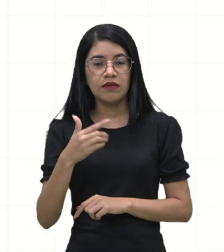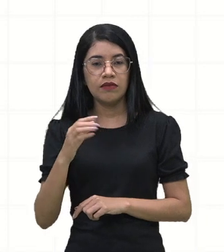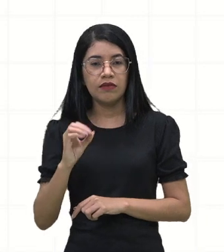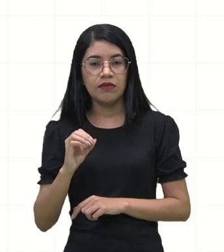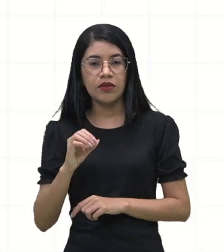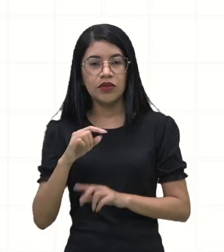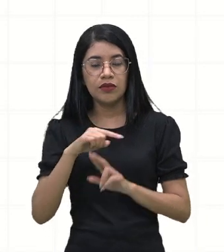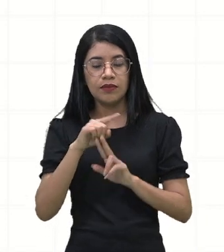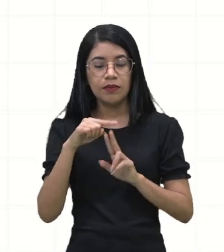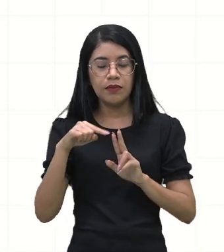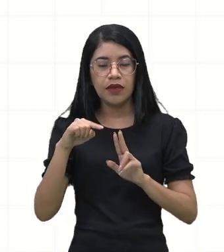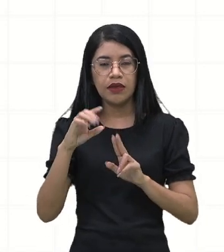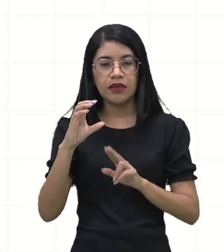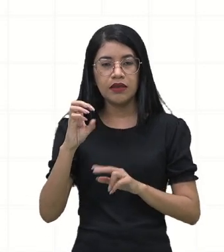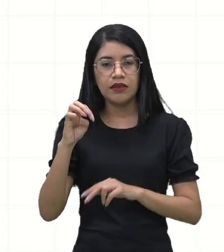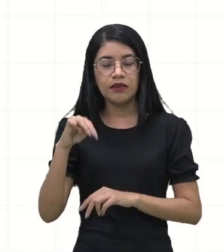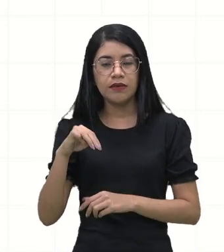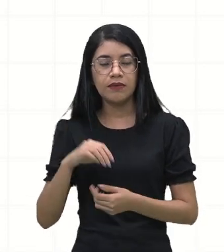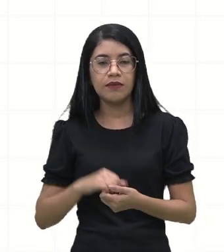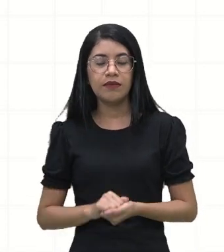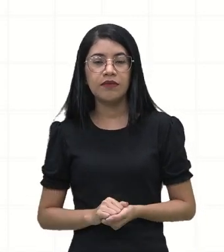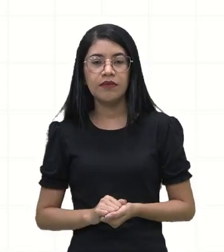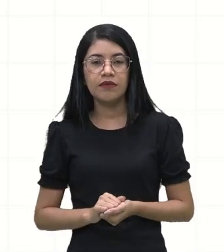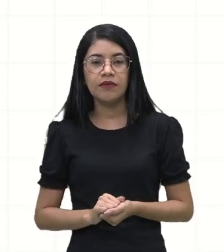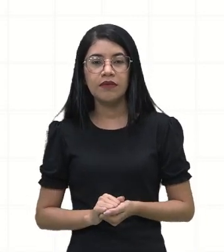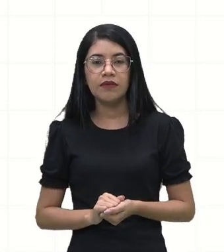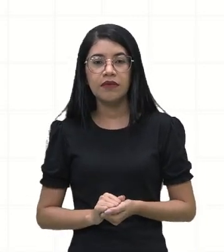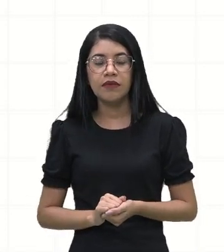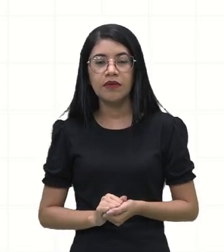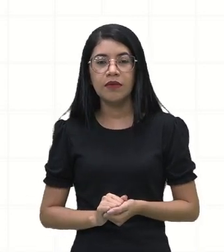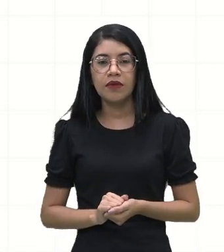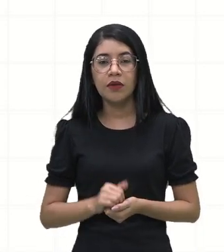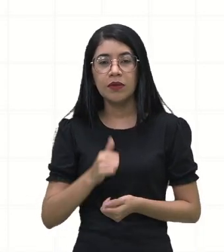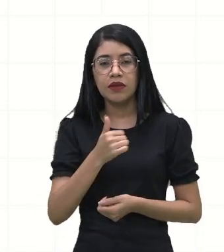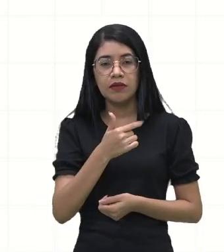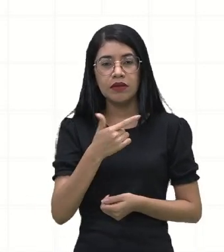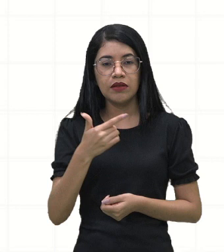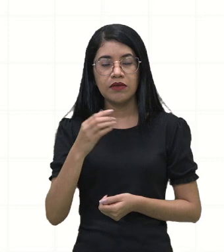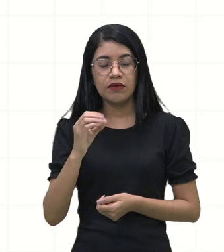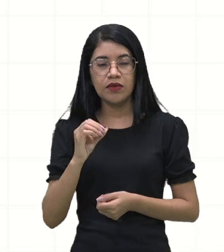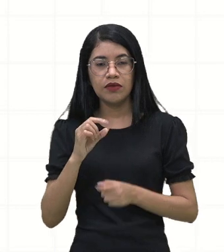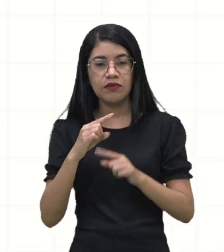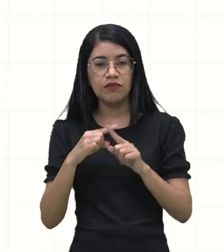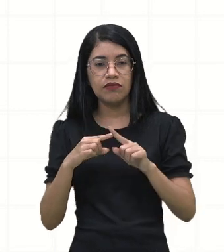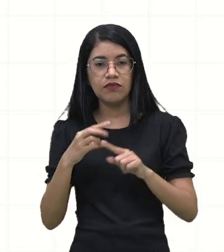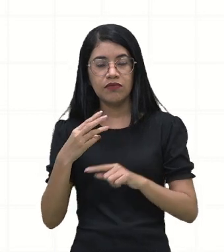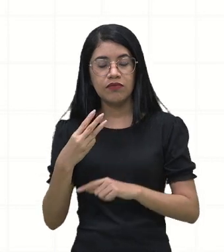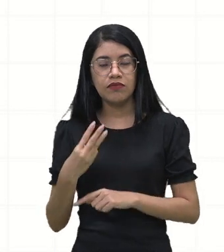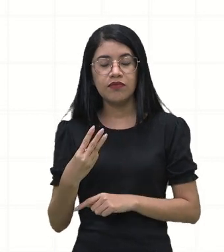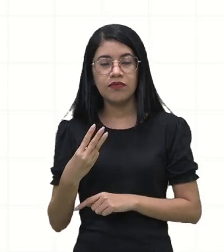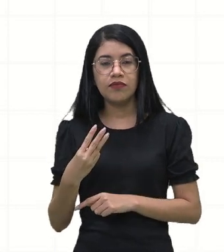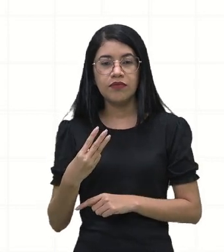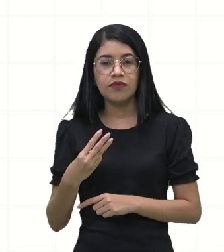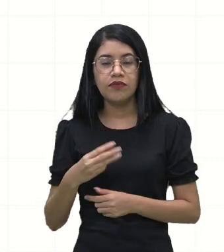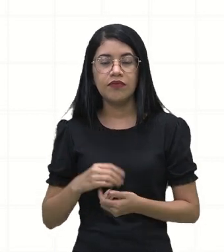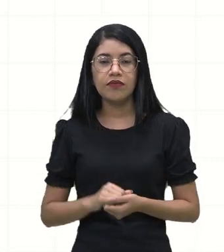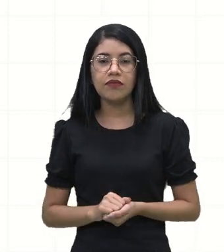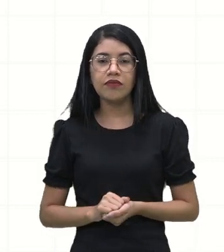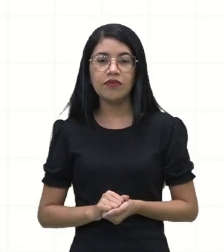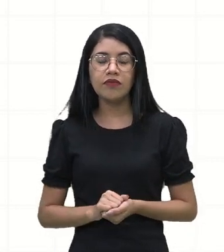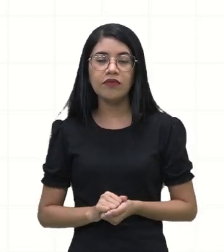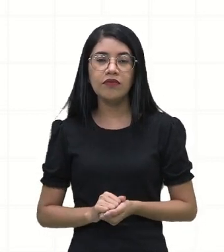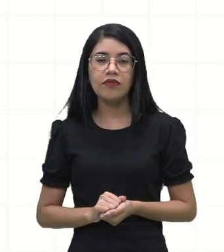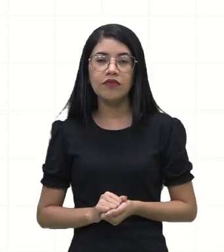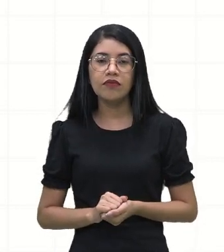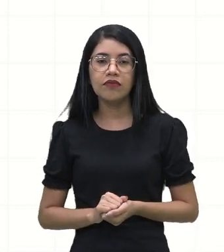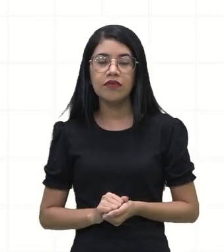centímetros. Tá? Então, aqui nós arredondando para 3, tá? O que é o arredondamento?